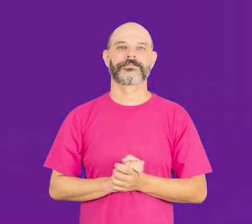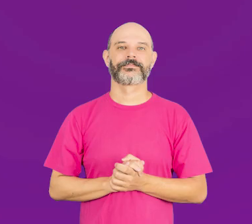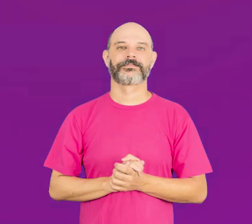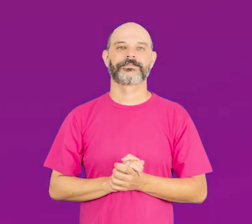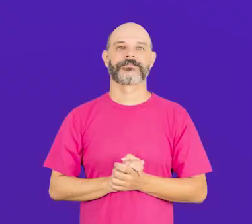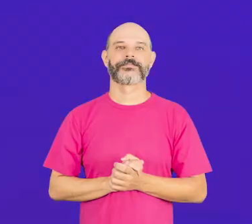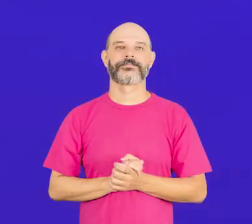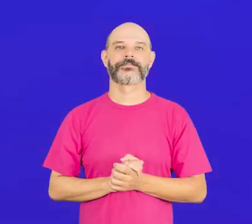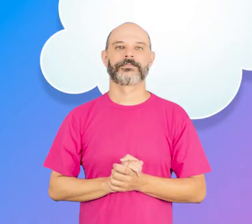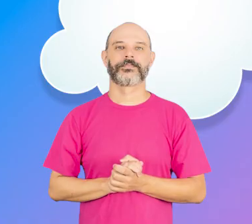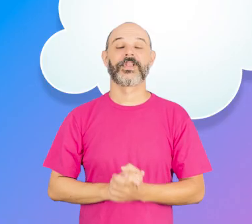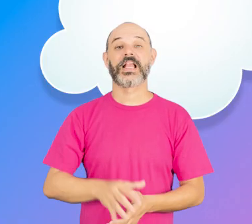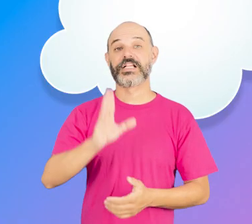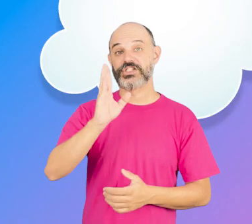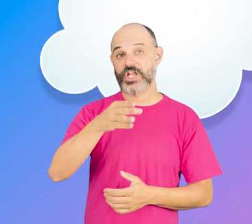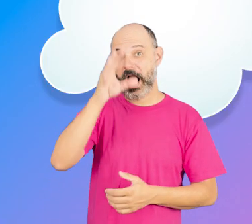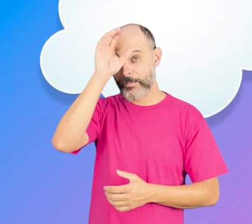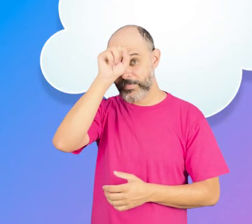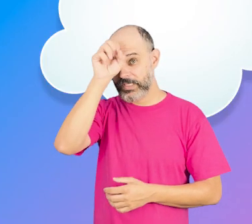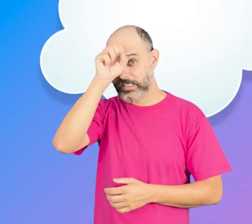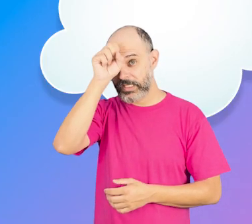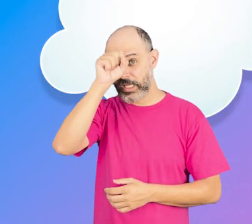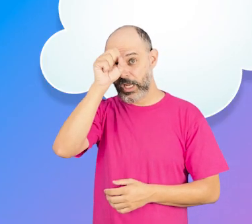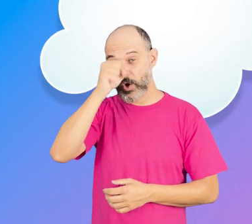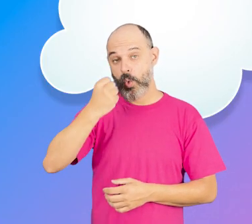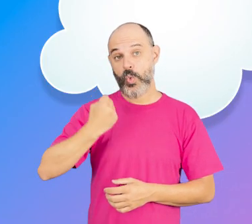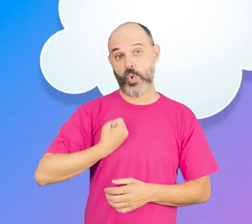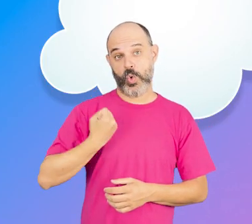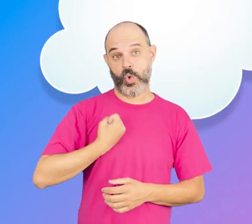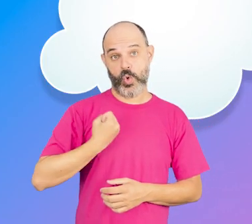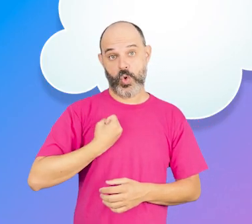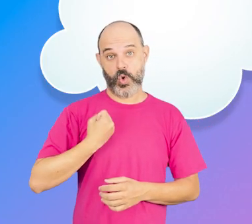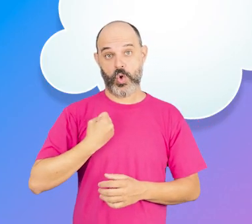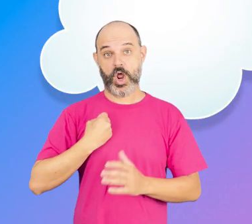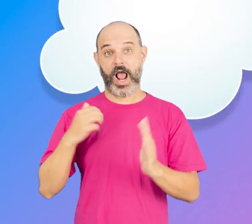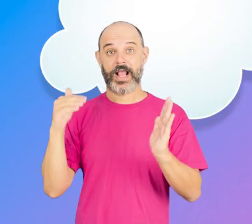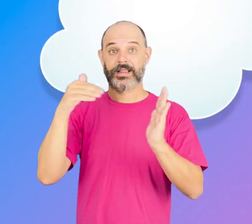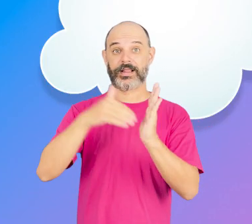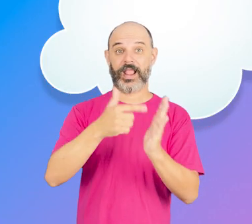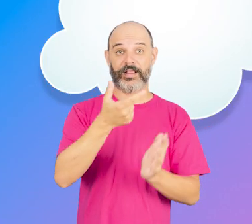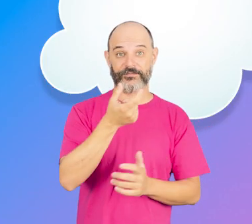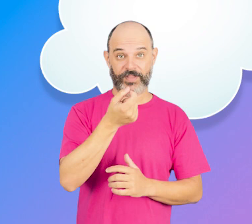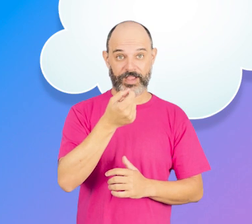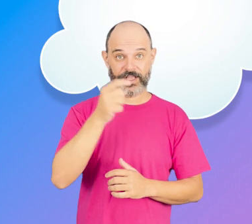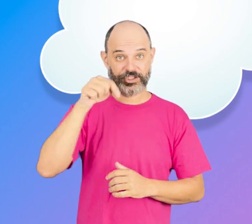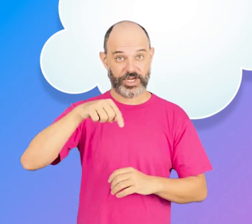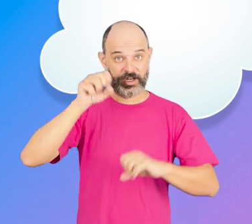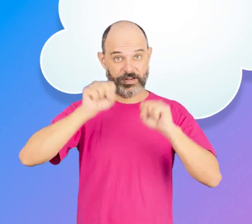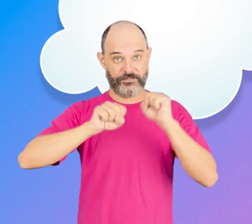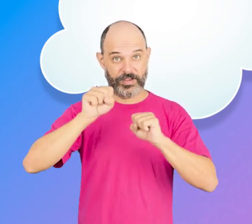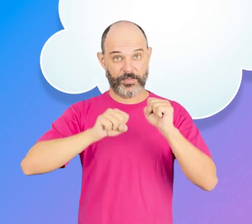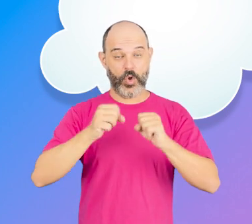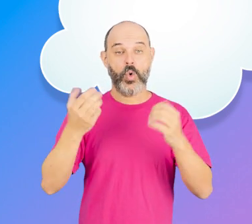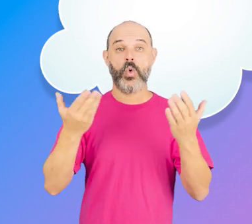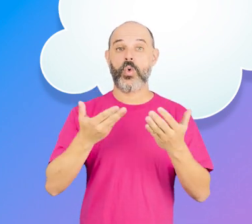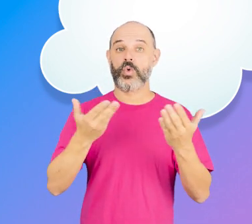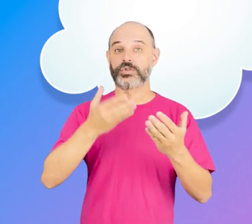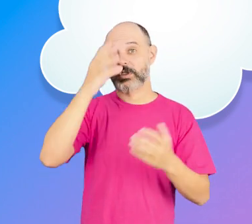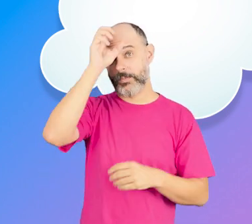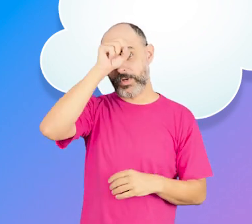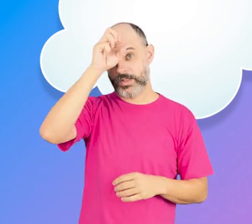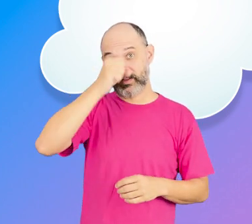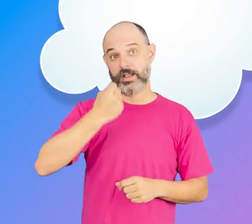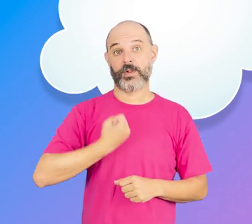Uau! Nós já aprendemos los numerales hasta el 20 aqui na fábrica. E hoje